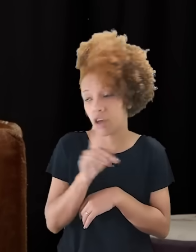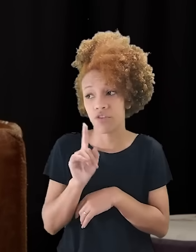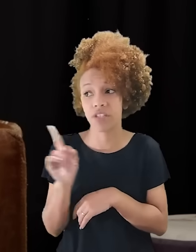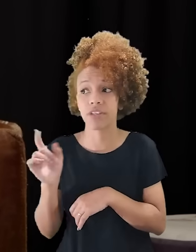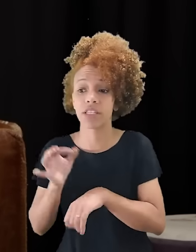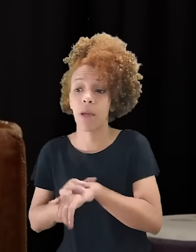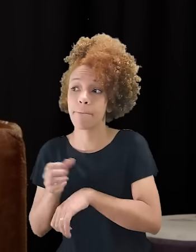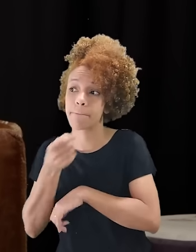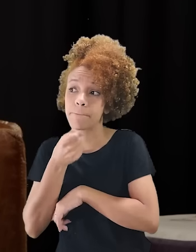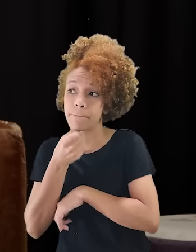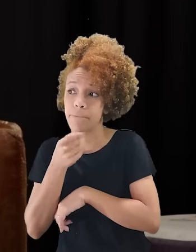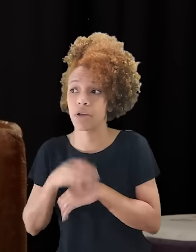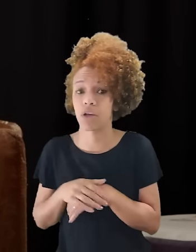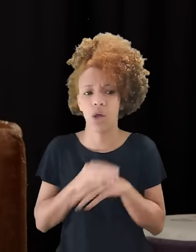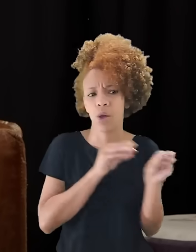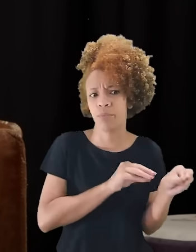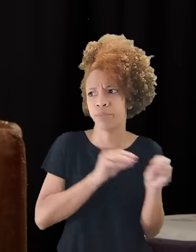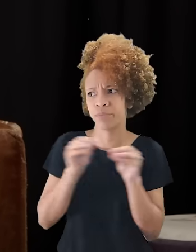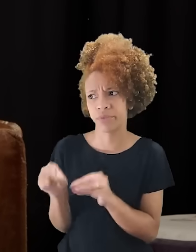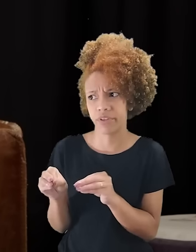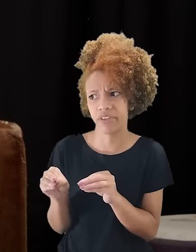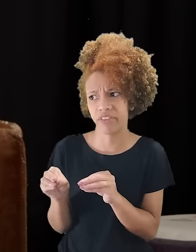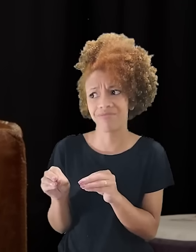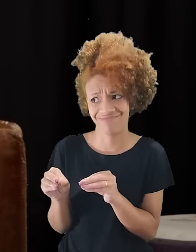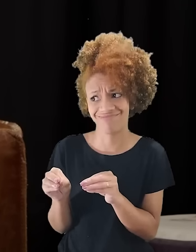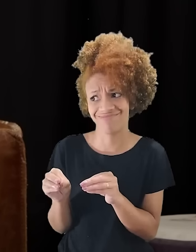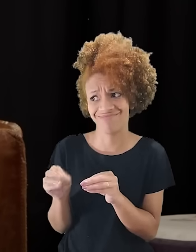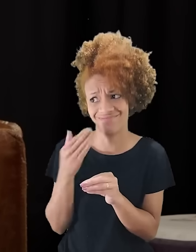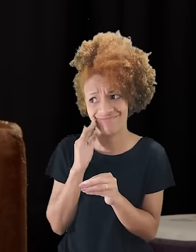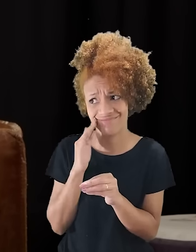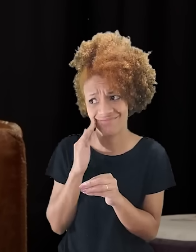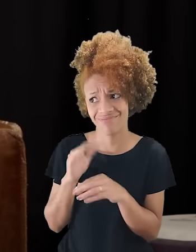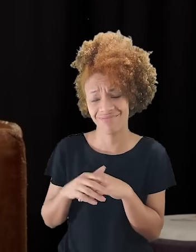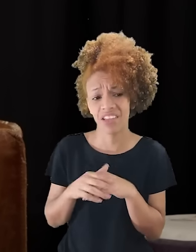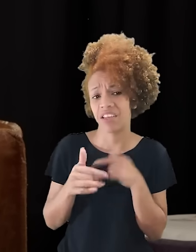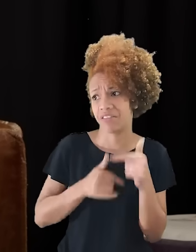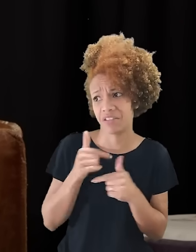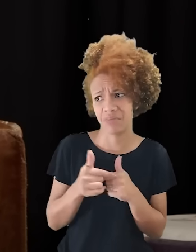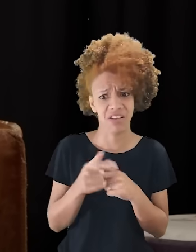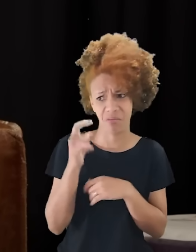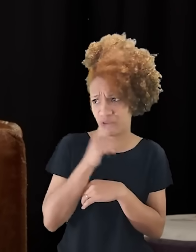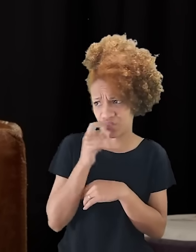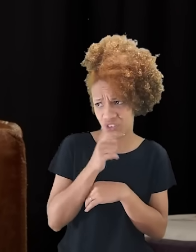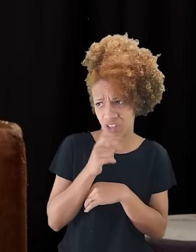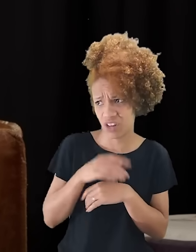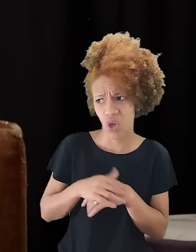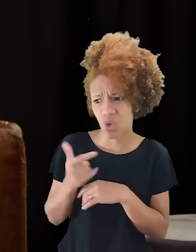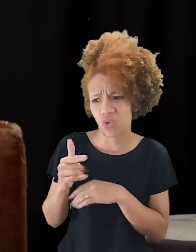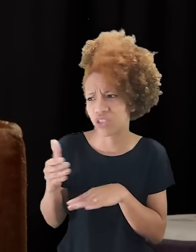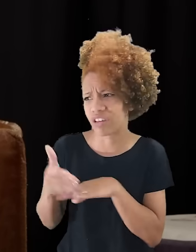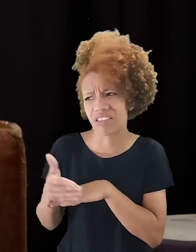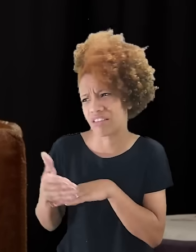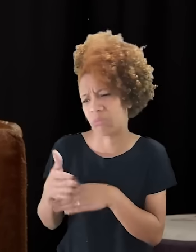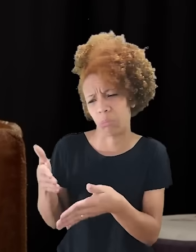Faustão fingia que ia mudar de posição você vai virar bailarina do Faustão vou te colocar sendo bailarina do Faustão e eraa tudo mentira até porque eles nem